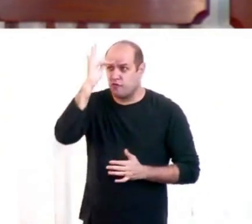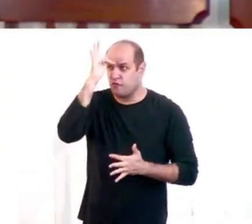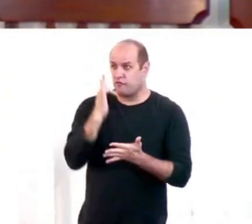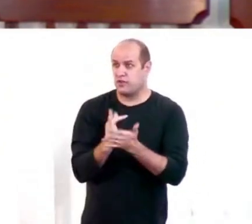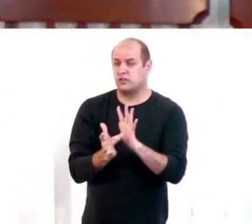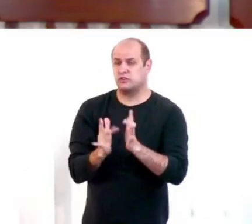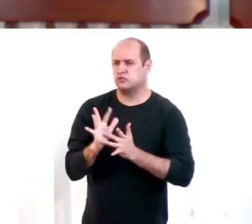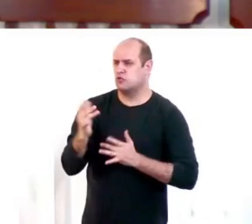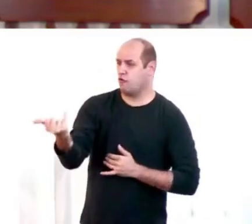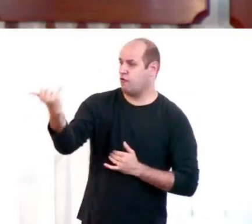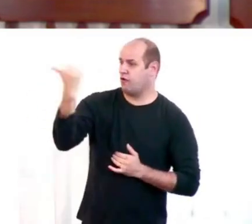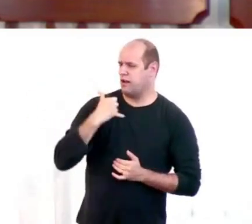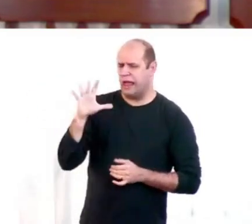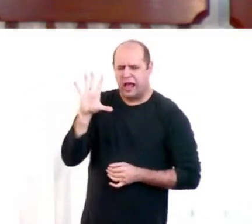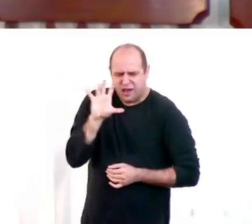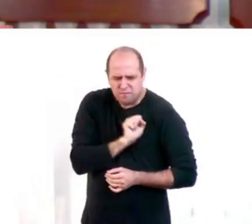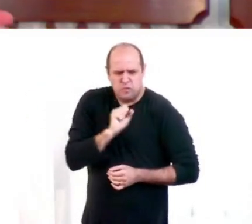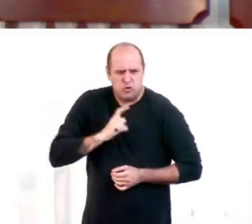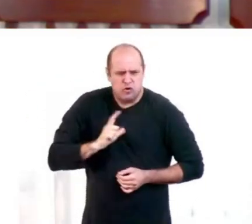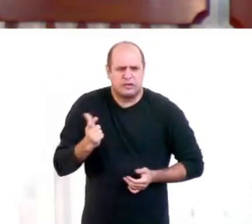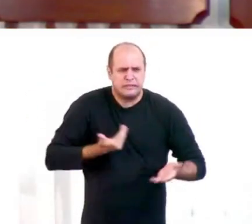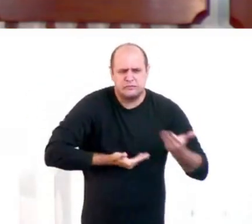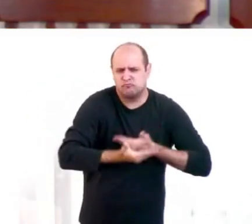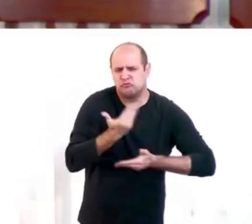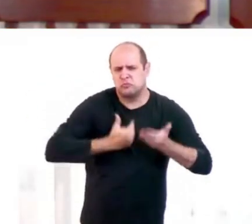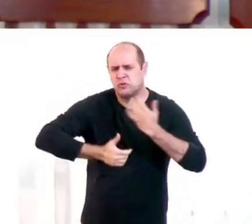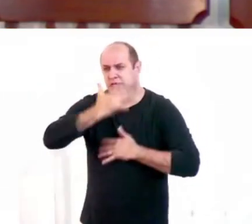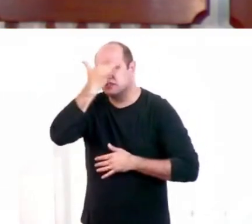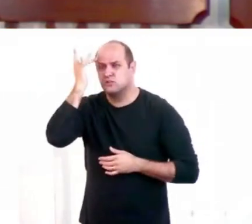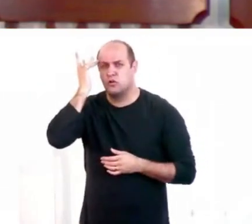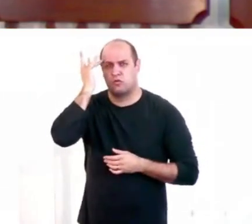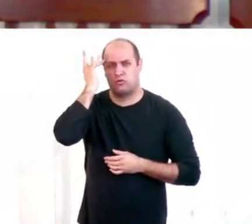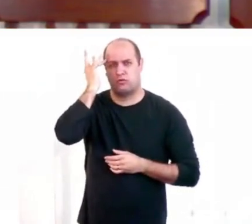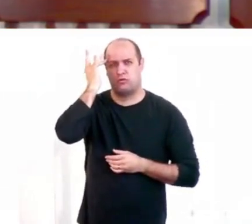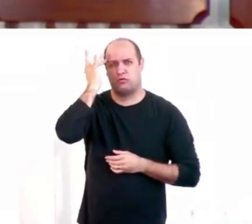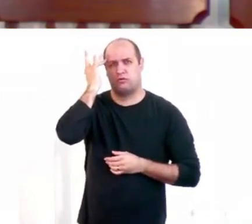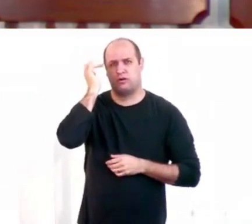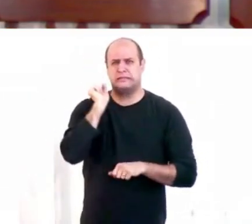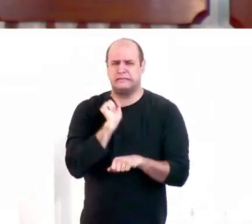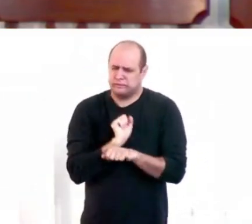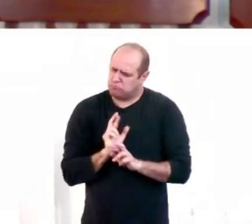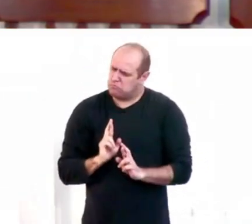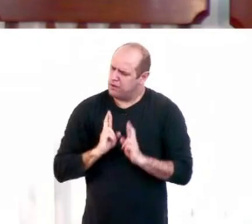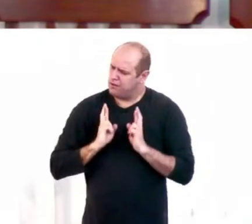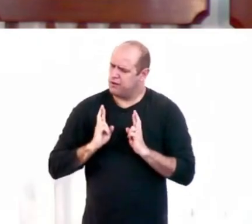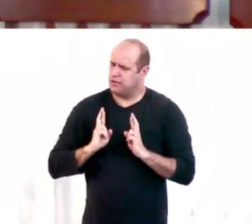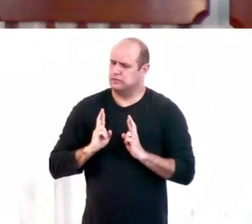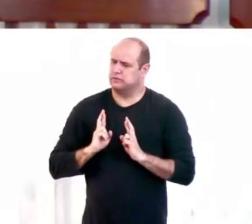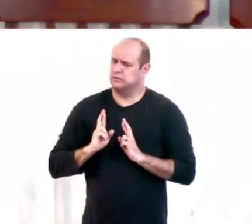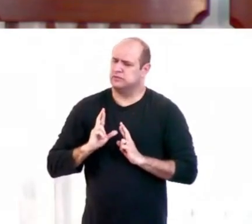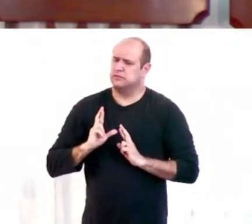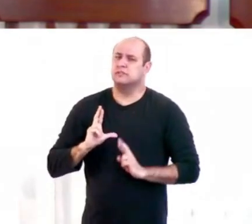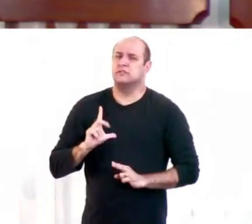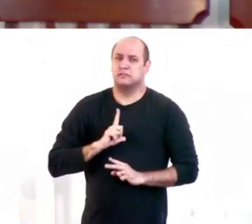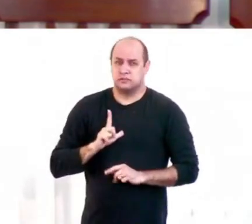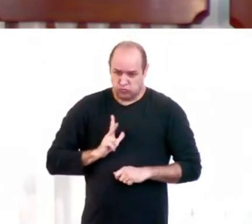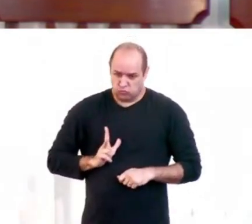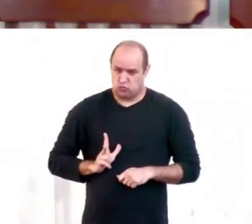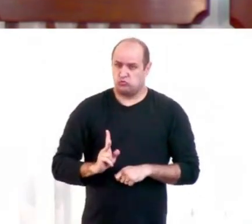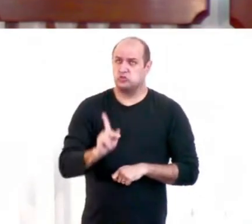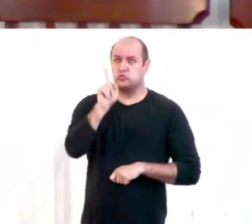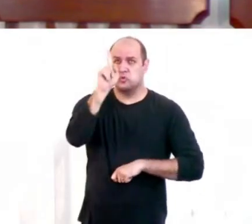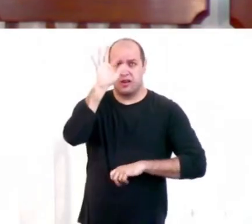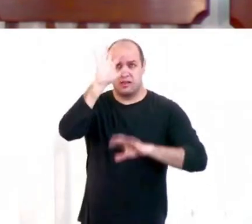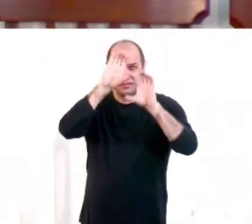amor que tendes para com todos os santos, por causa da esperança que vos está preservada nos céus,